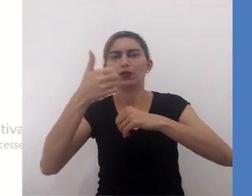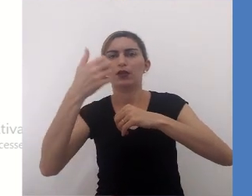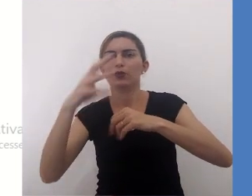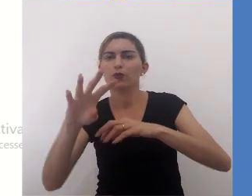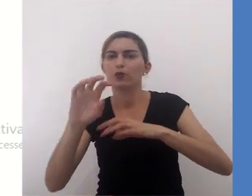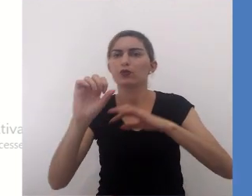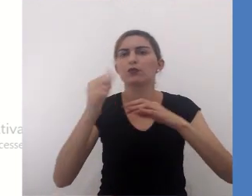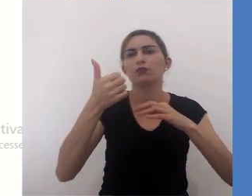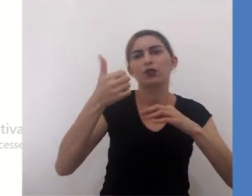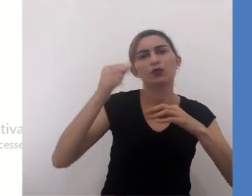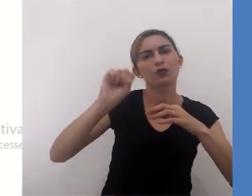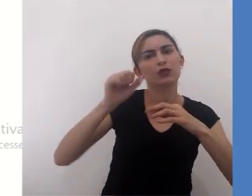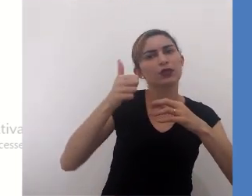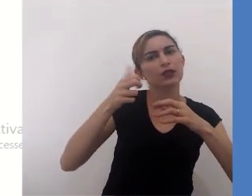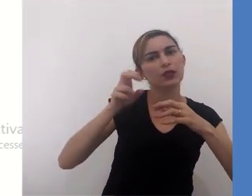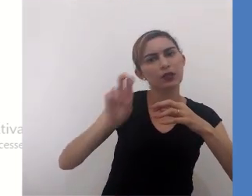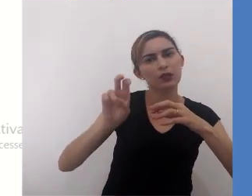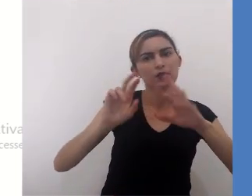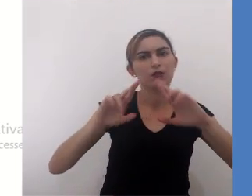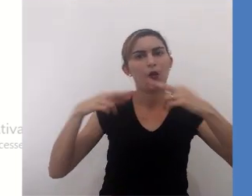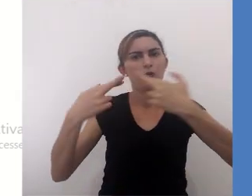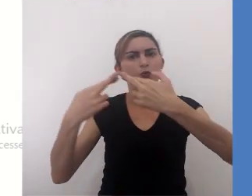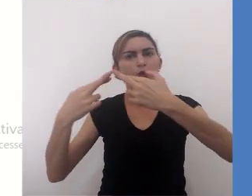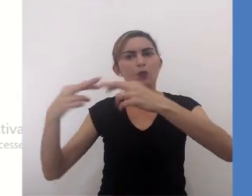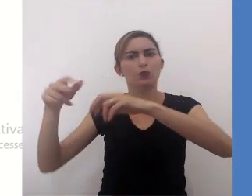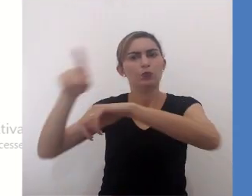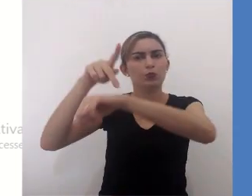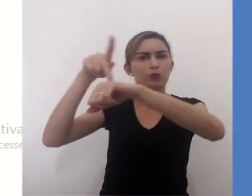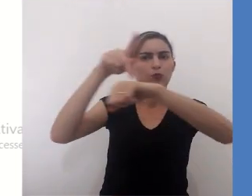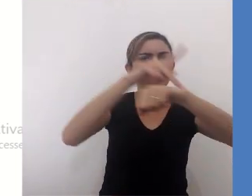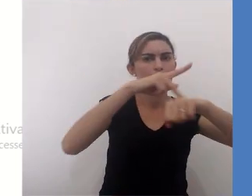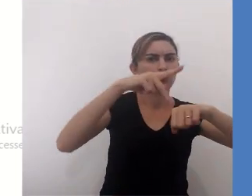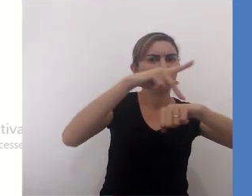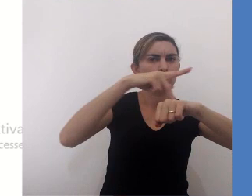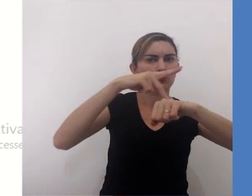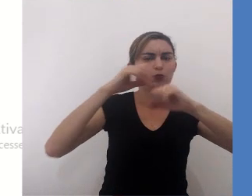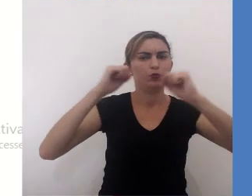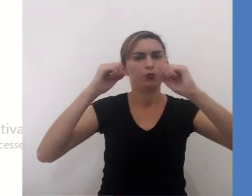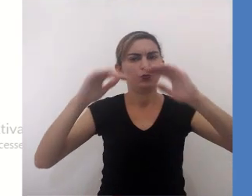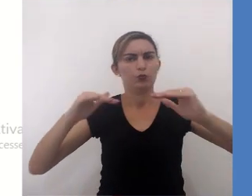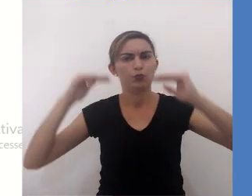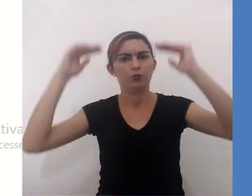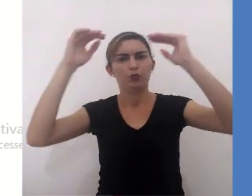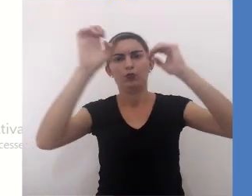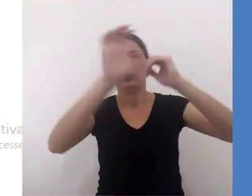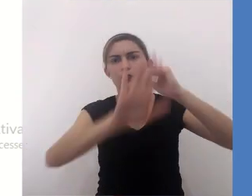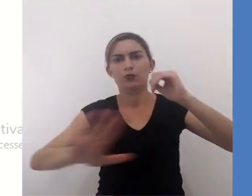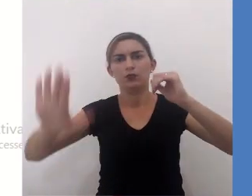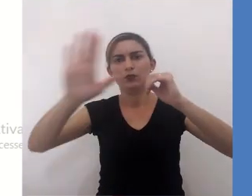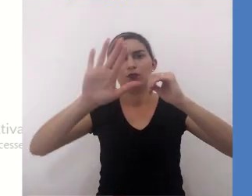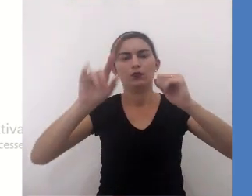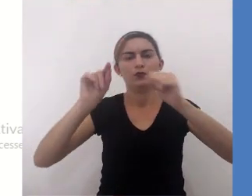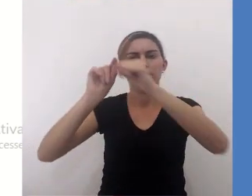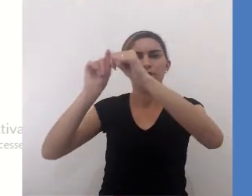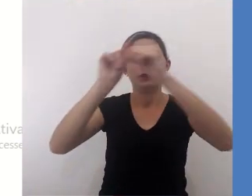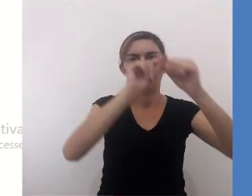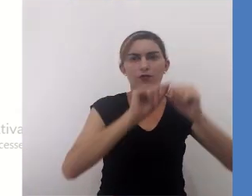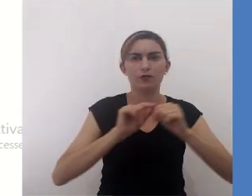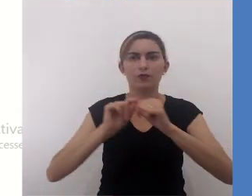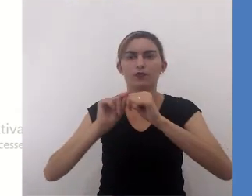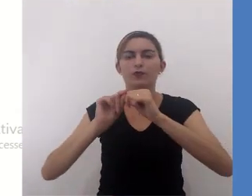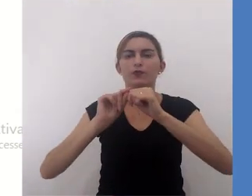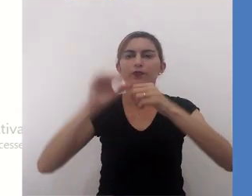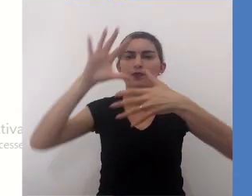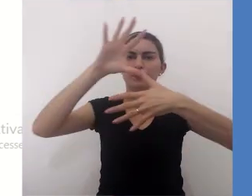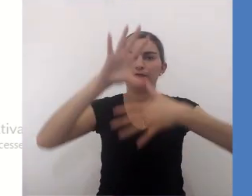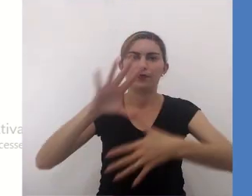1814, 1815, que é a reunião das lideranças das potências europeias para redefinir o quê?